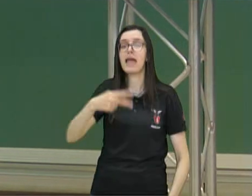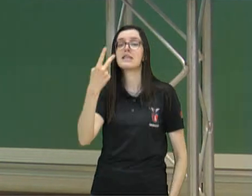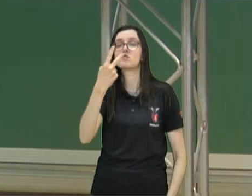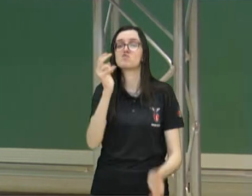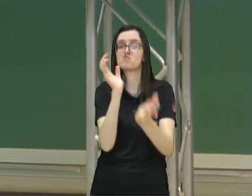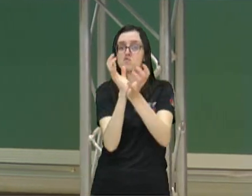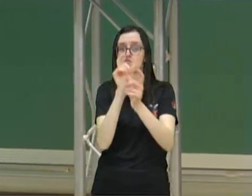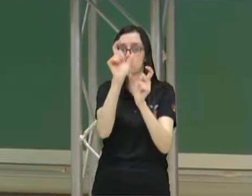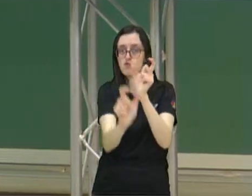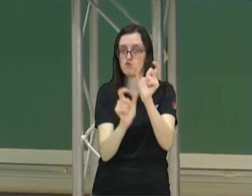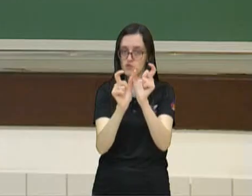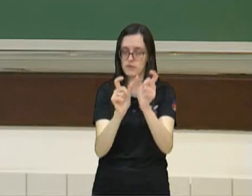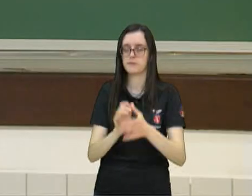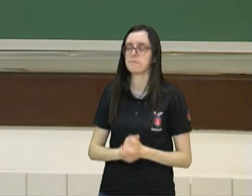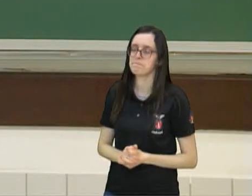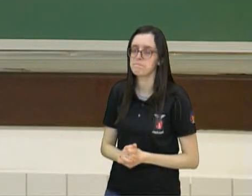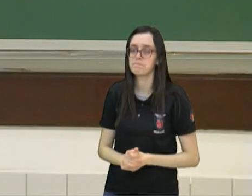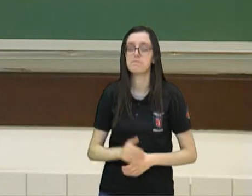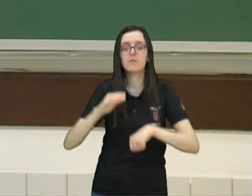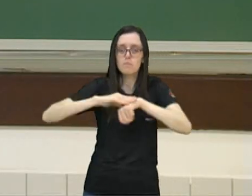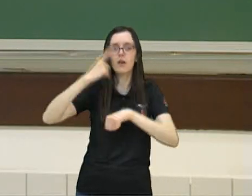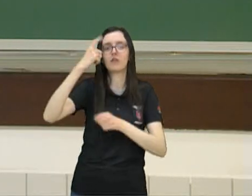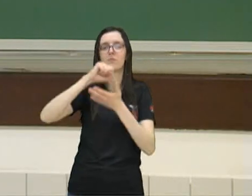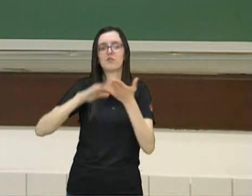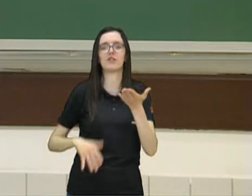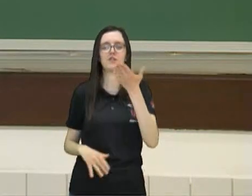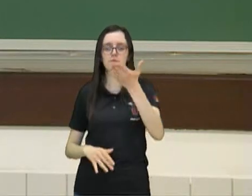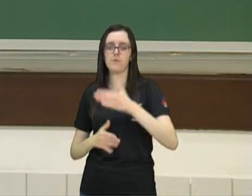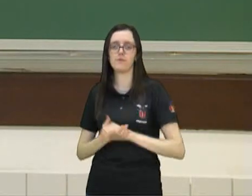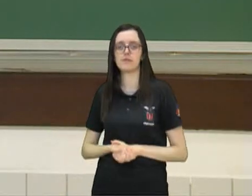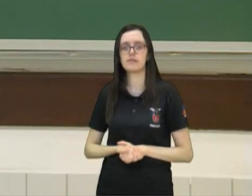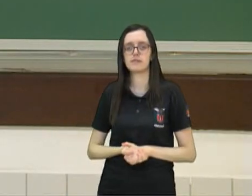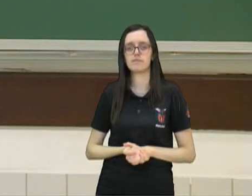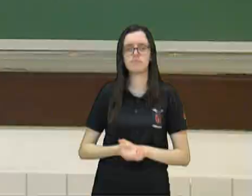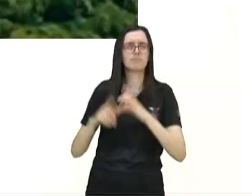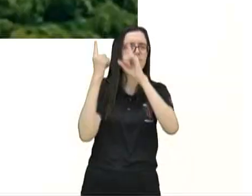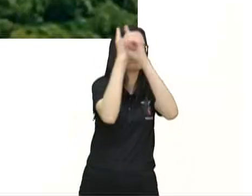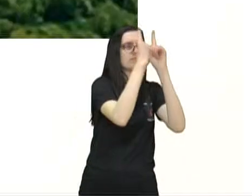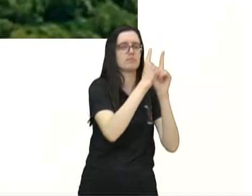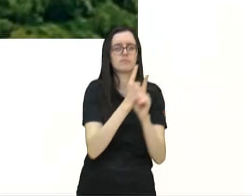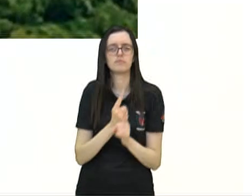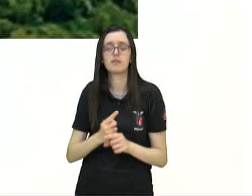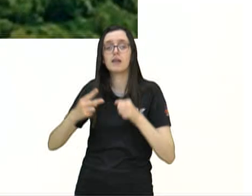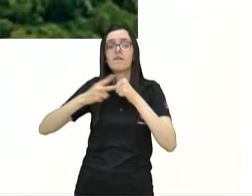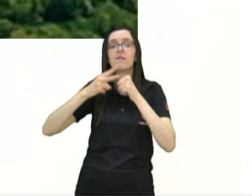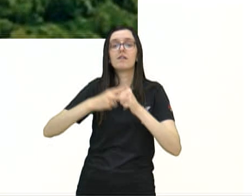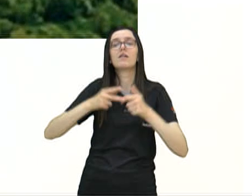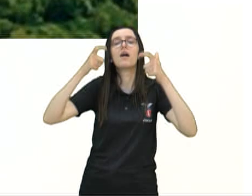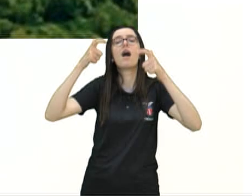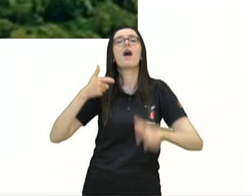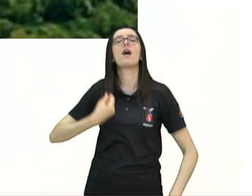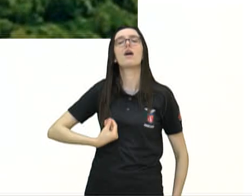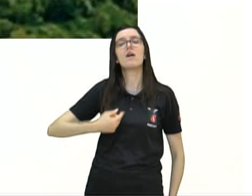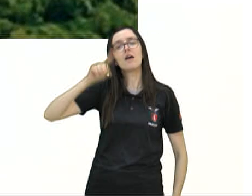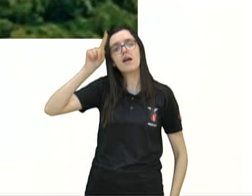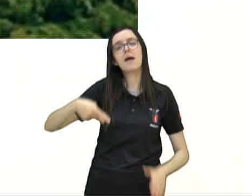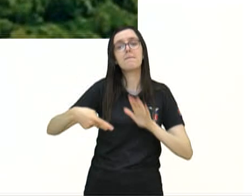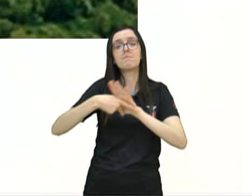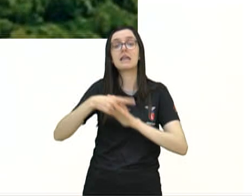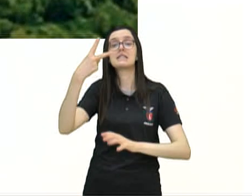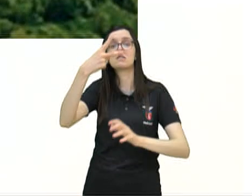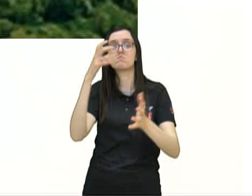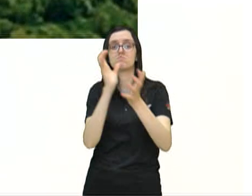certo? E mais uma atividade para vocês. Localizar os verbos que pertencem à